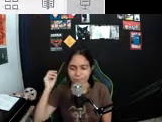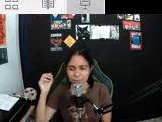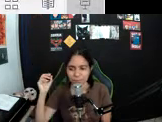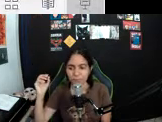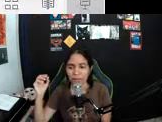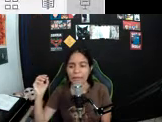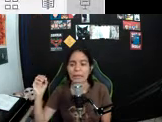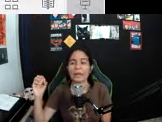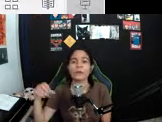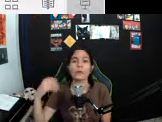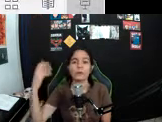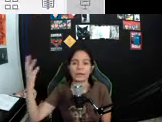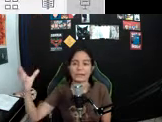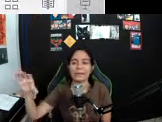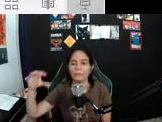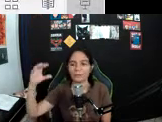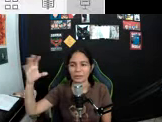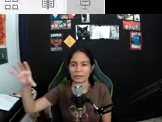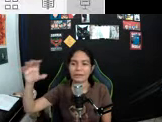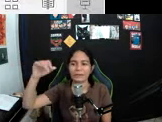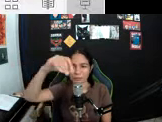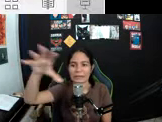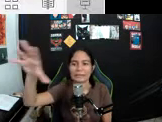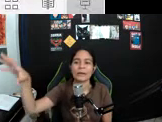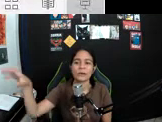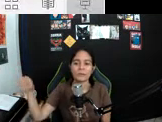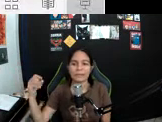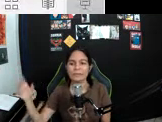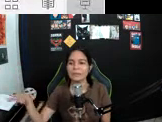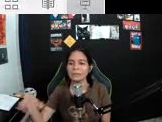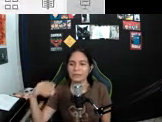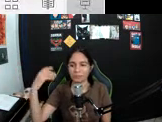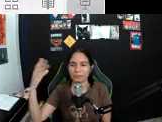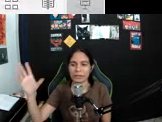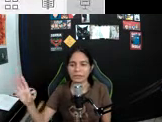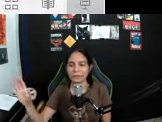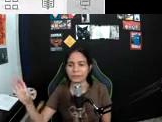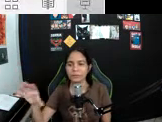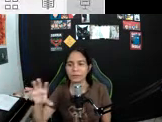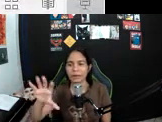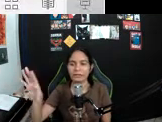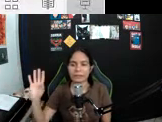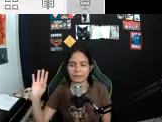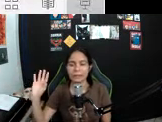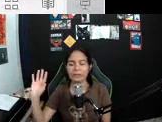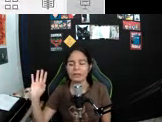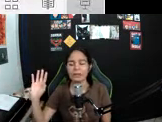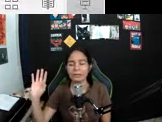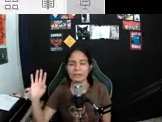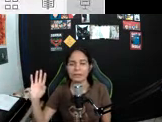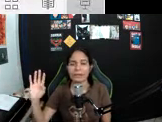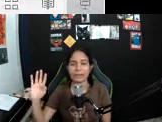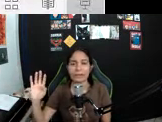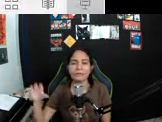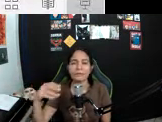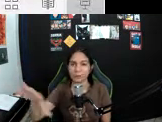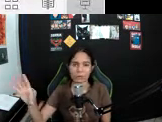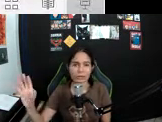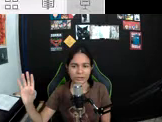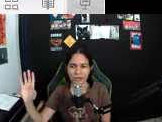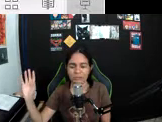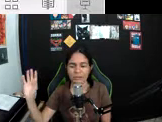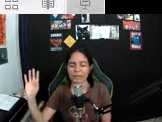Lucena. Aí, como era, né, um local que não ia ter aglomeração, né, a gente foi no horário, assim, também que não ia ter